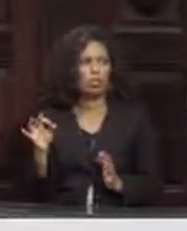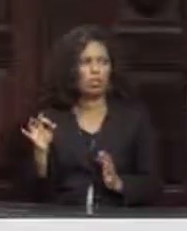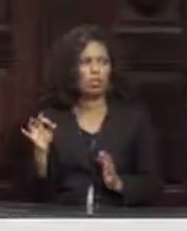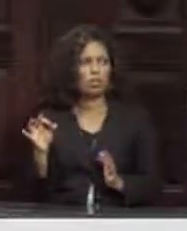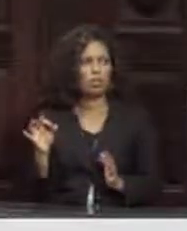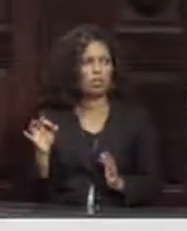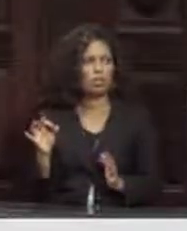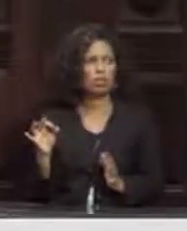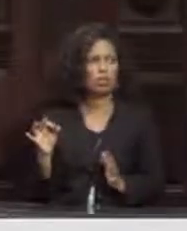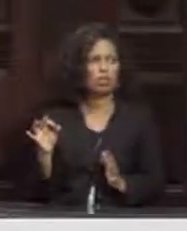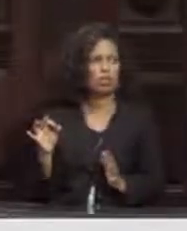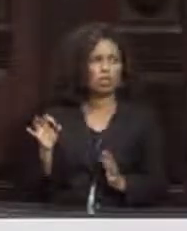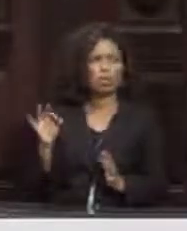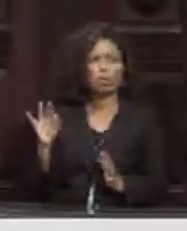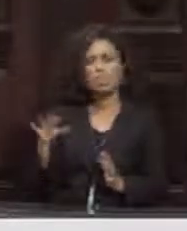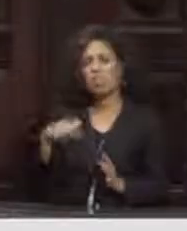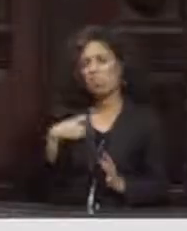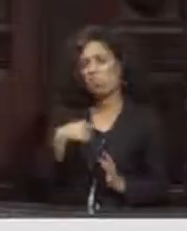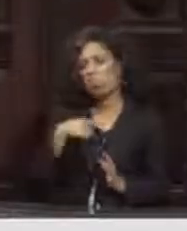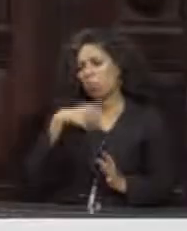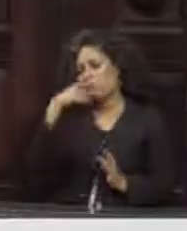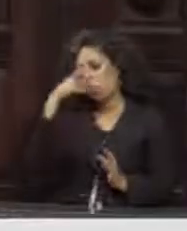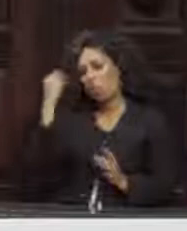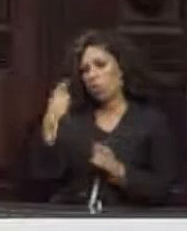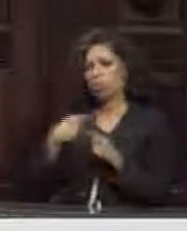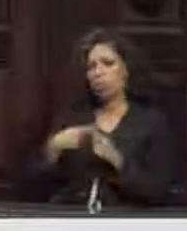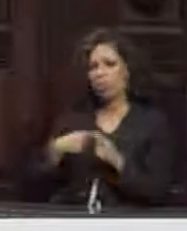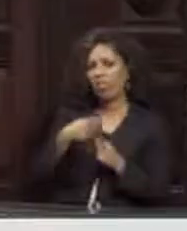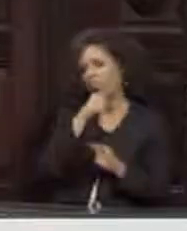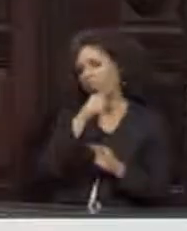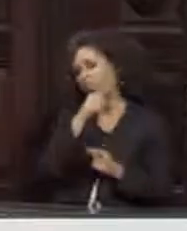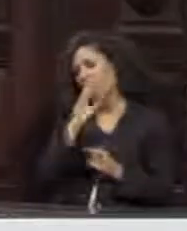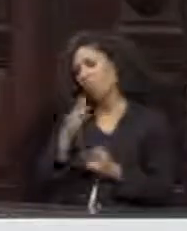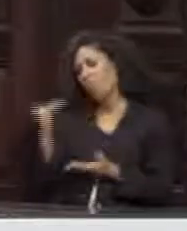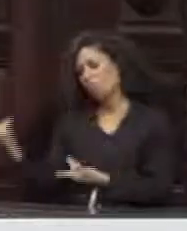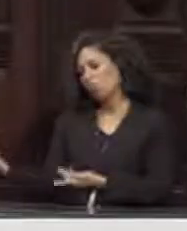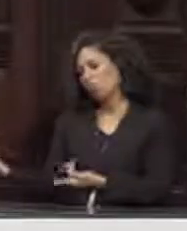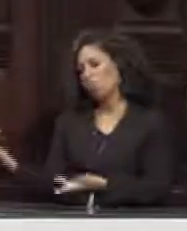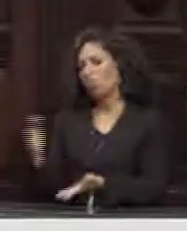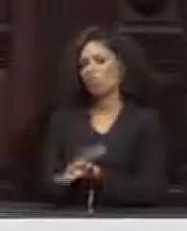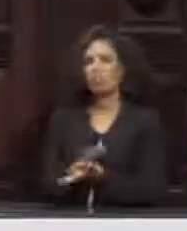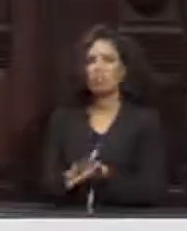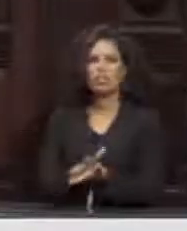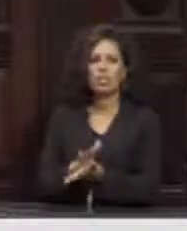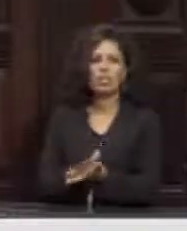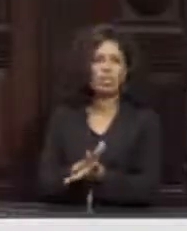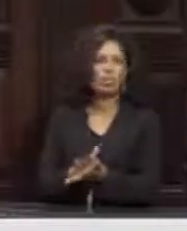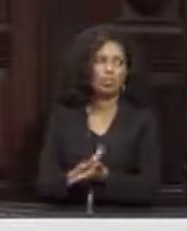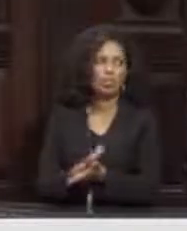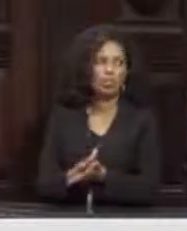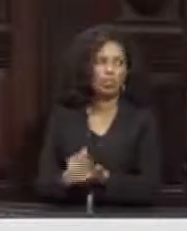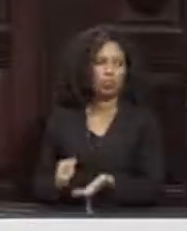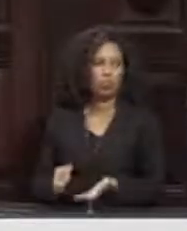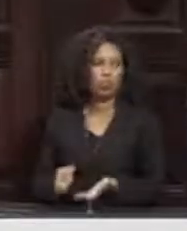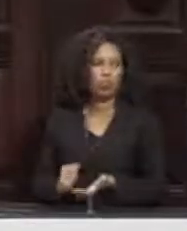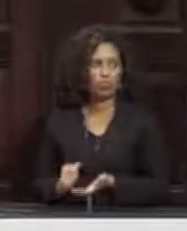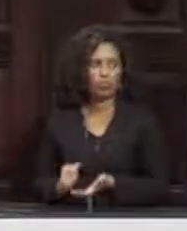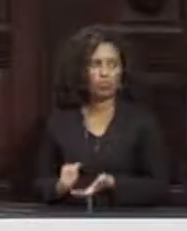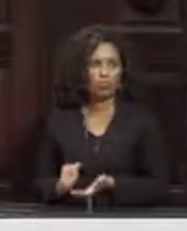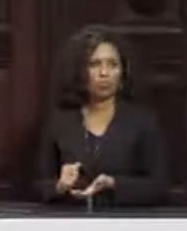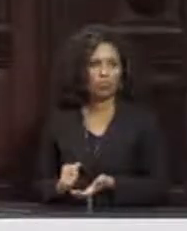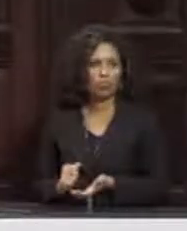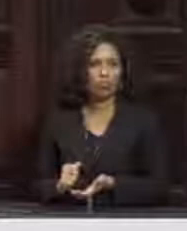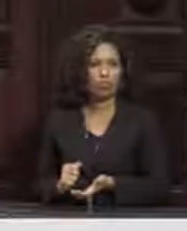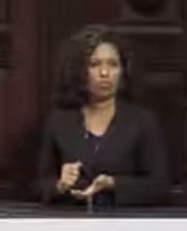da juventude que eu não tenho, do deputado Marcelo Freixo ou da deputada Daniele Guerreiro, da nossa dama, né,